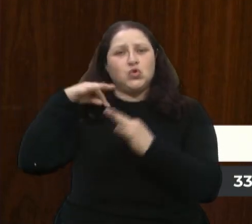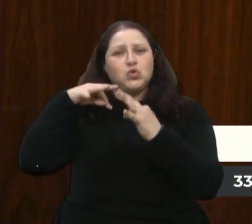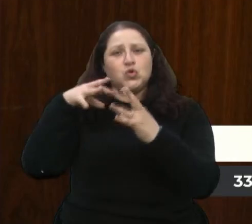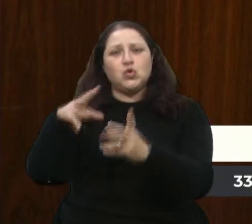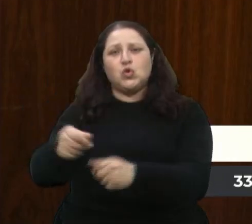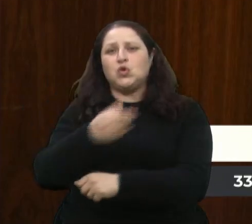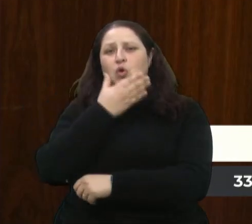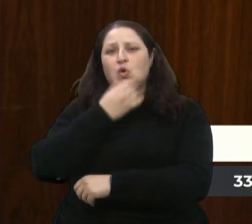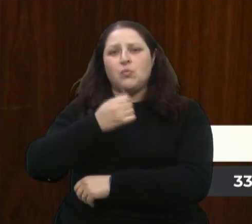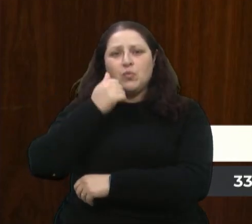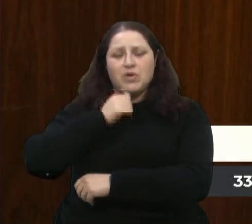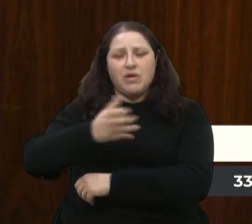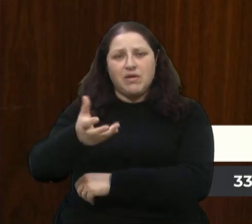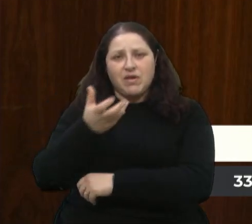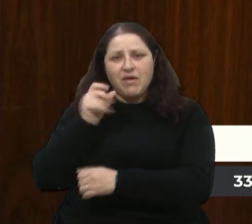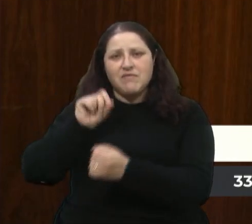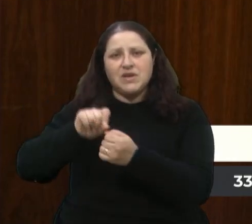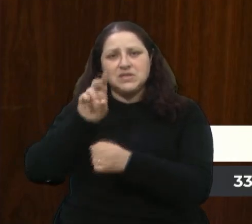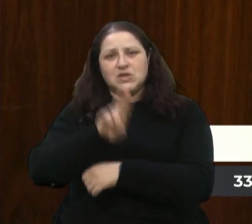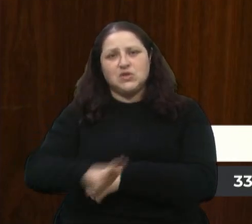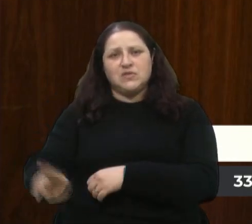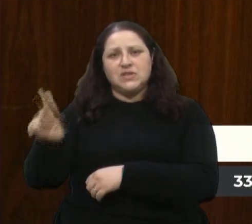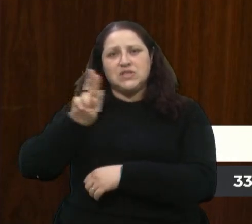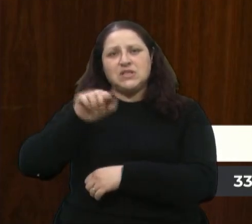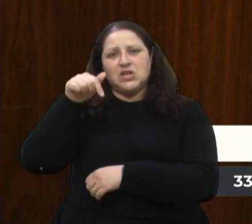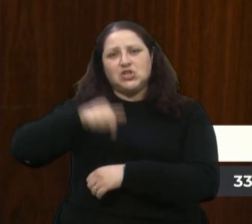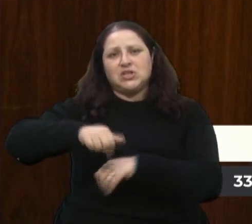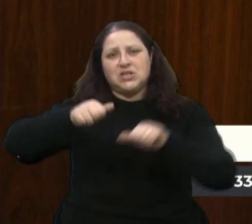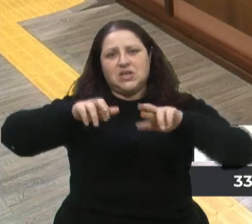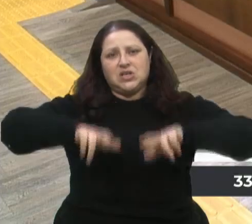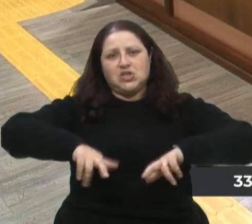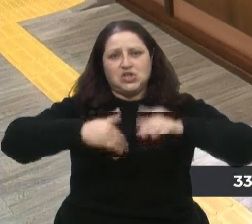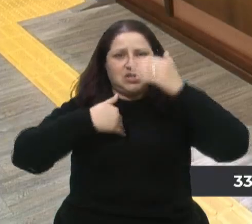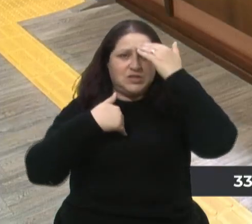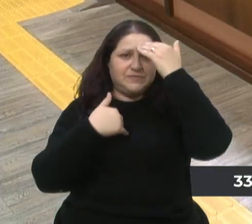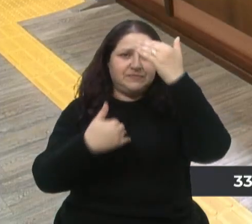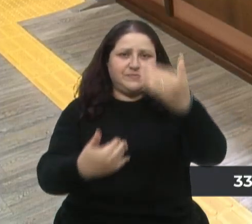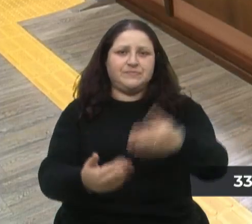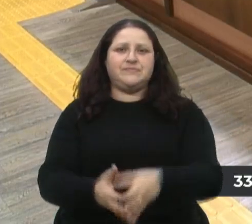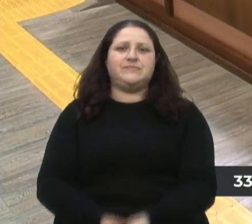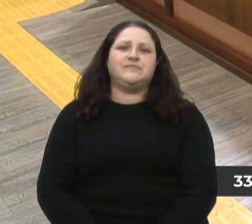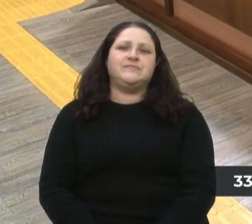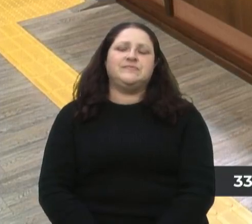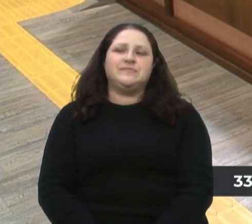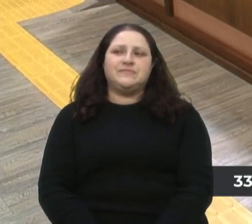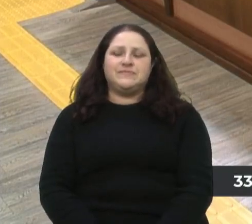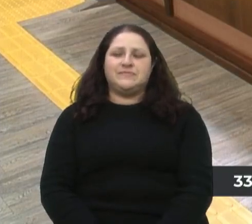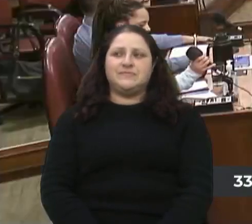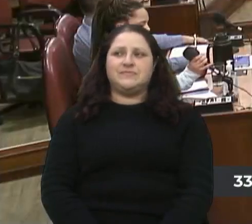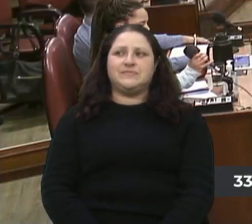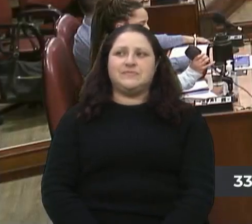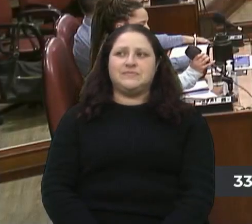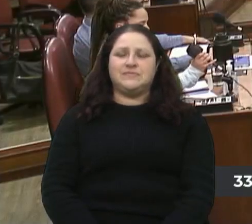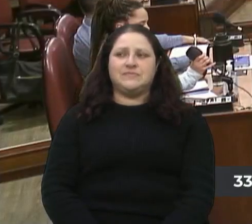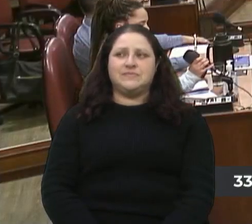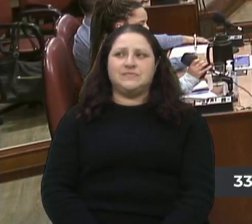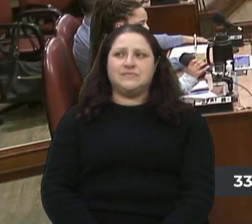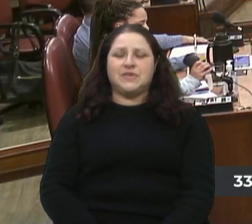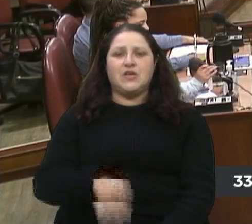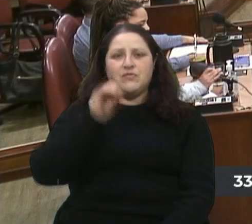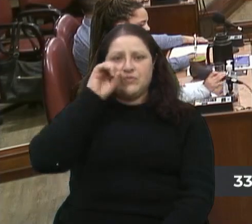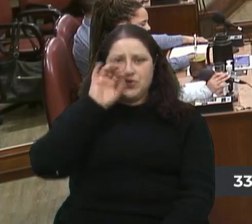que querem fazer uma universidade na nossa região. Muito obrigada. Obrigada. Vereador Fiuza, depois o vereador Rose, Zanquim.